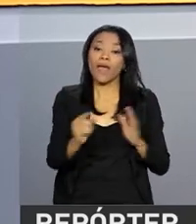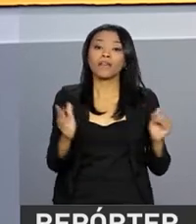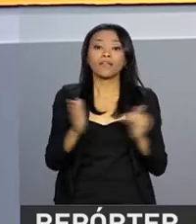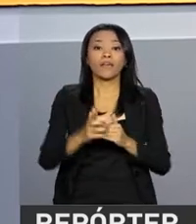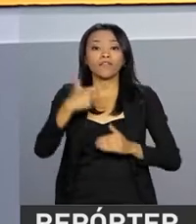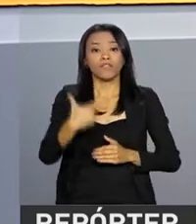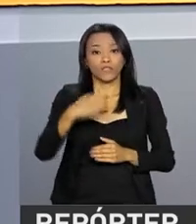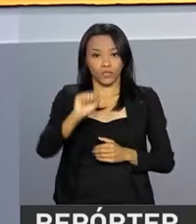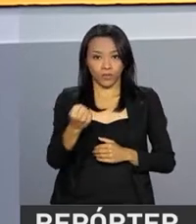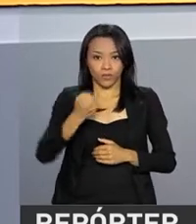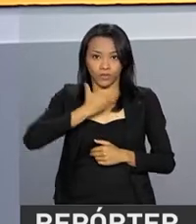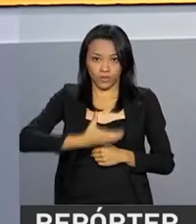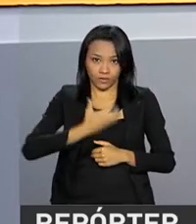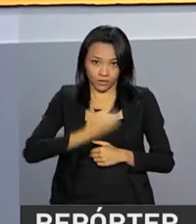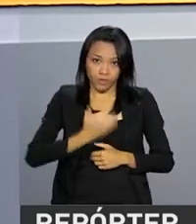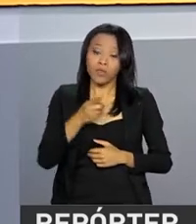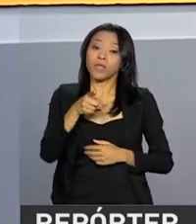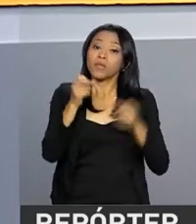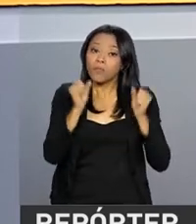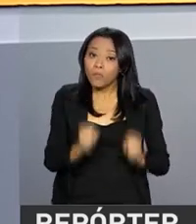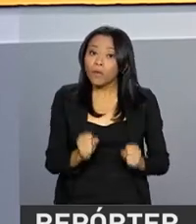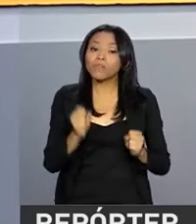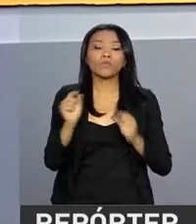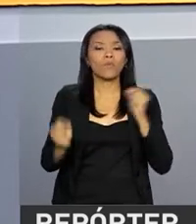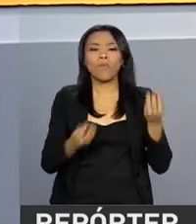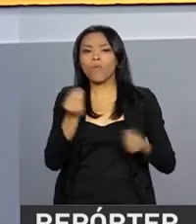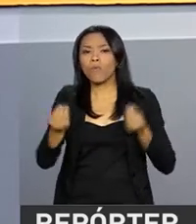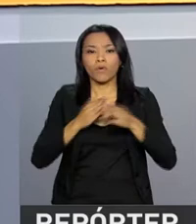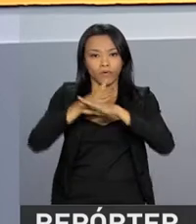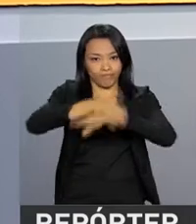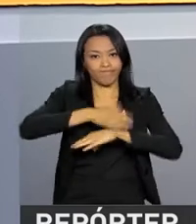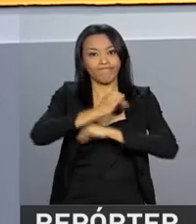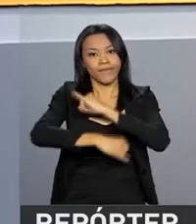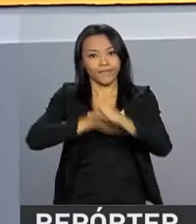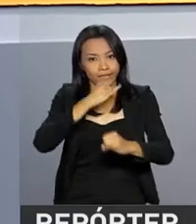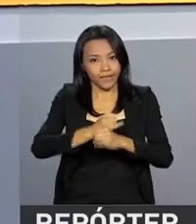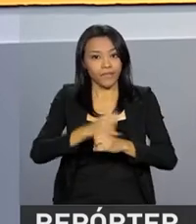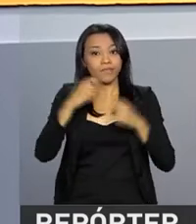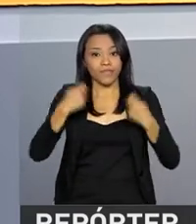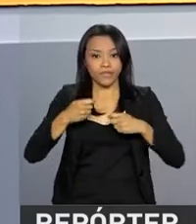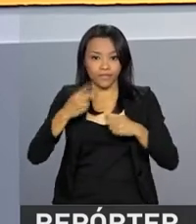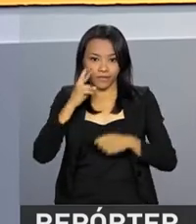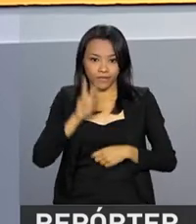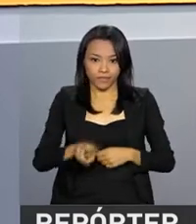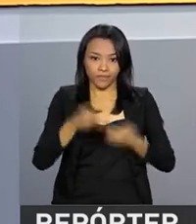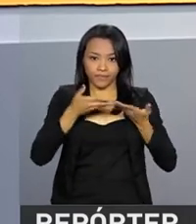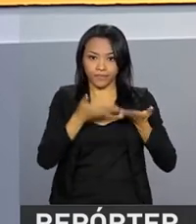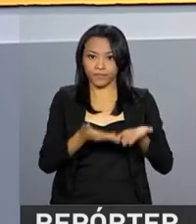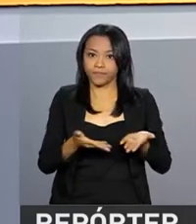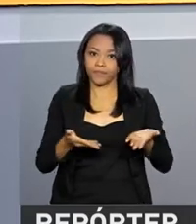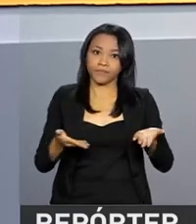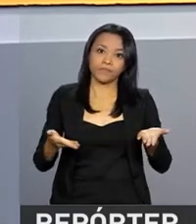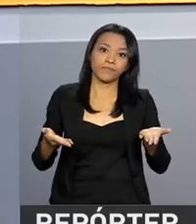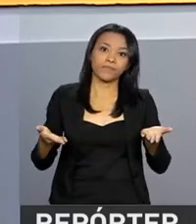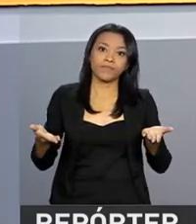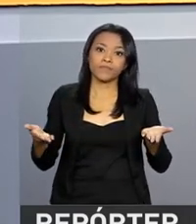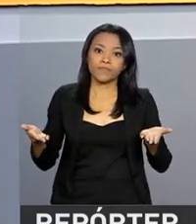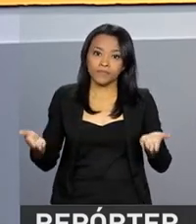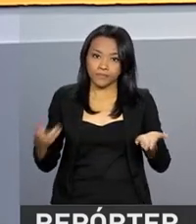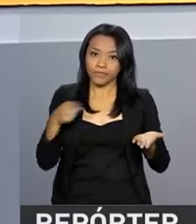ea adesão deve ser feita exclusivamente pela internet basta acessar o item agendamento da opção pelo simples